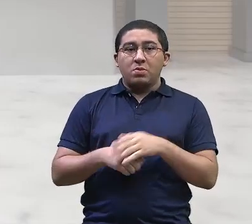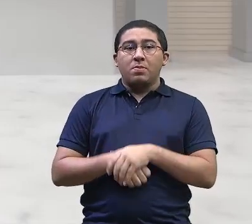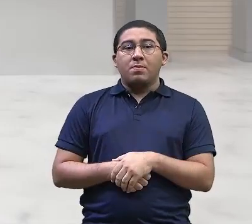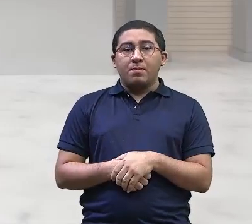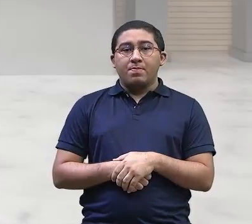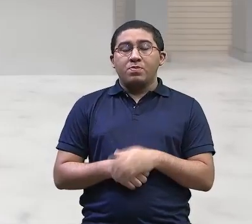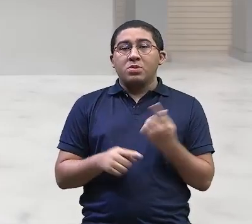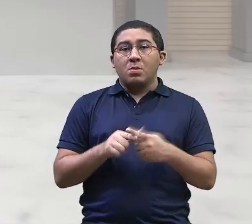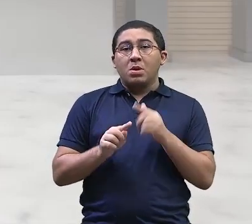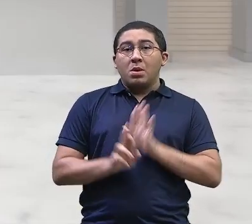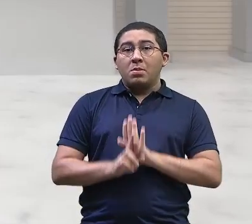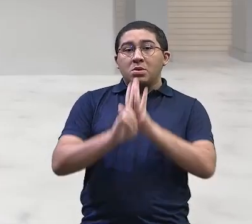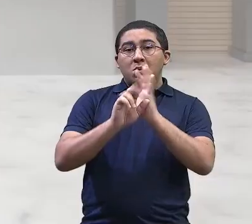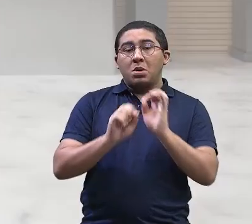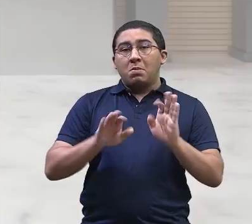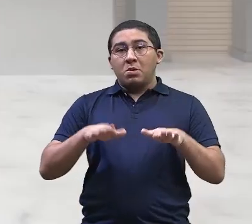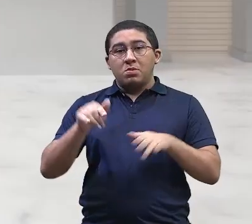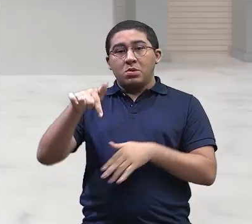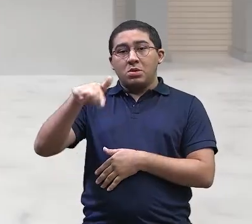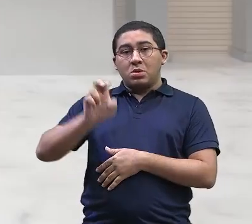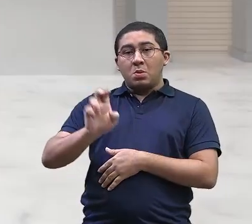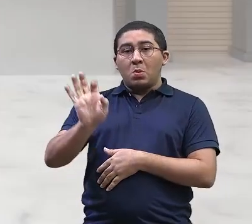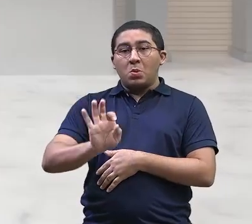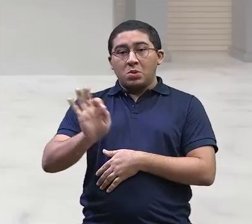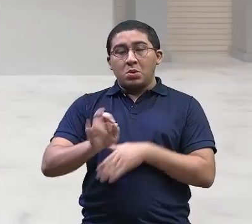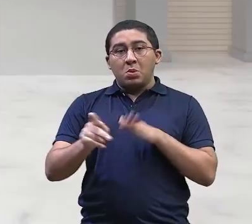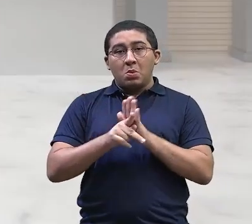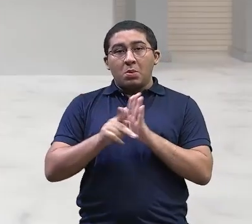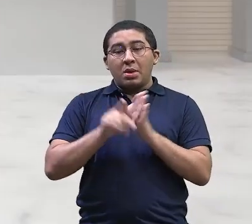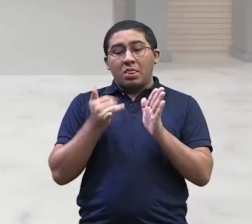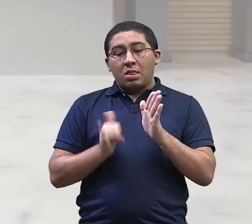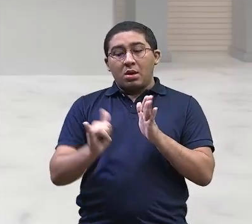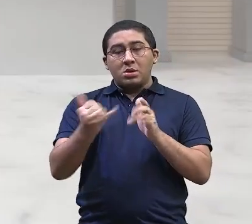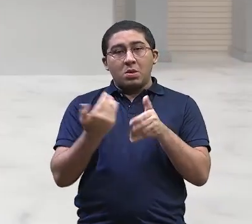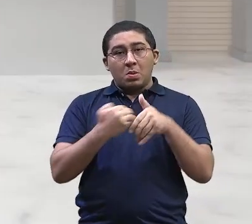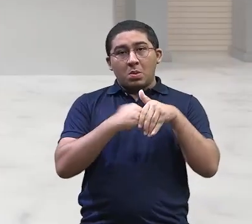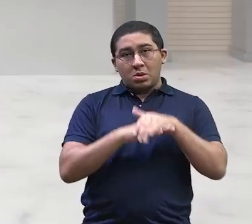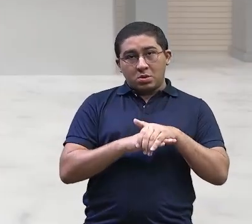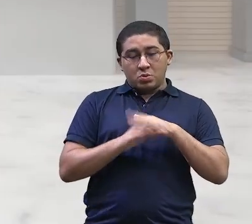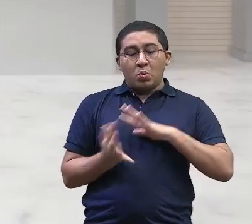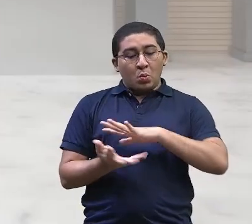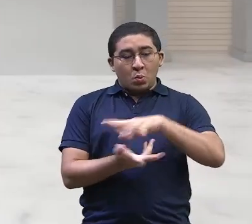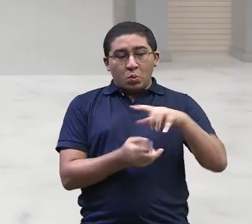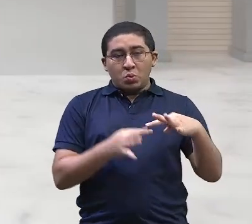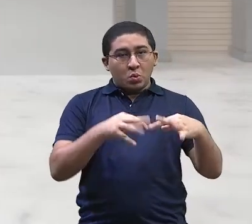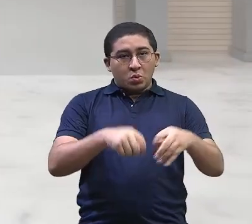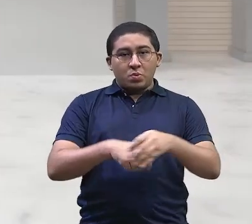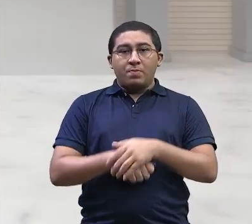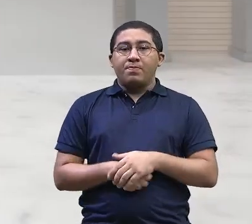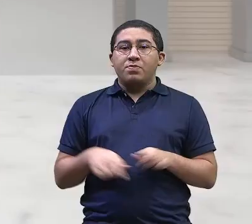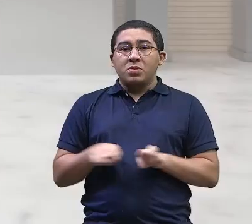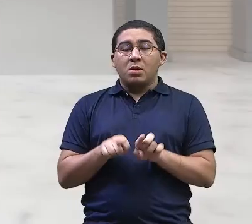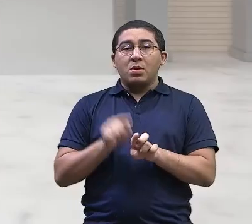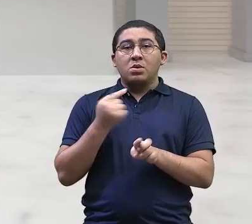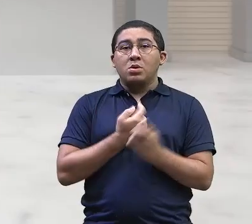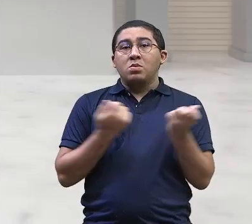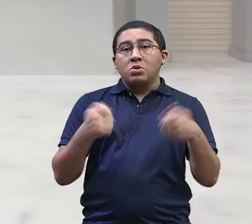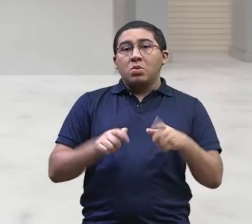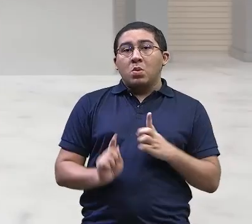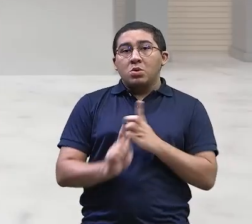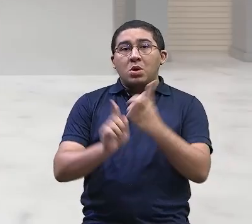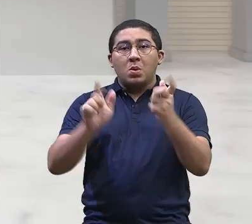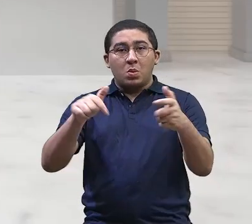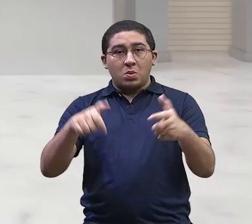ele representa aí por volta de 75% das reservas energéticas mundiais. E a gente encontra, por exemplo,